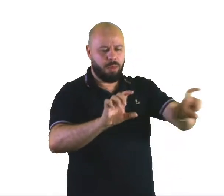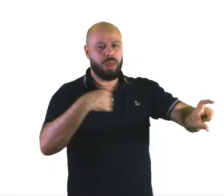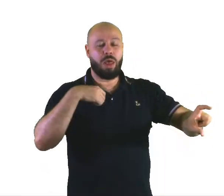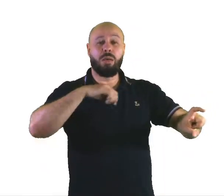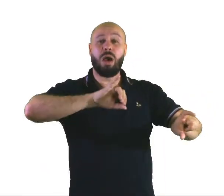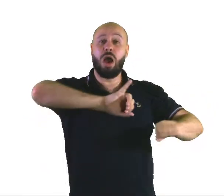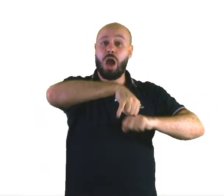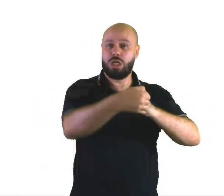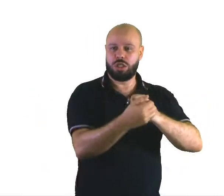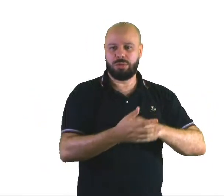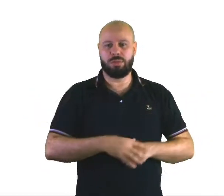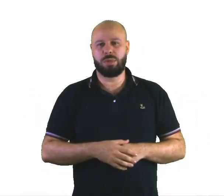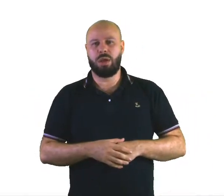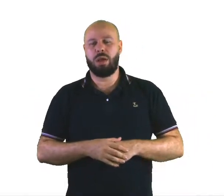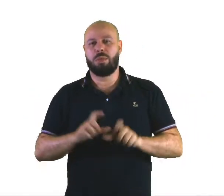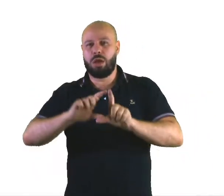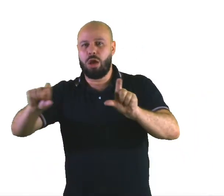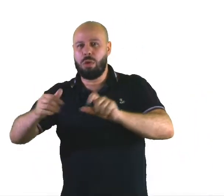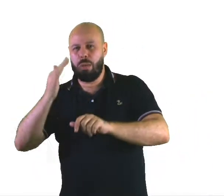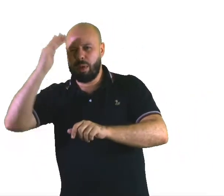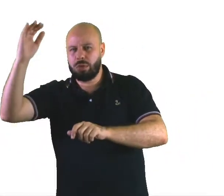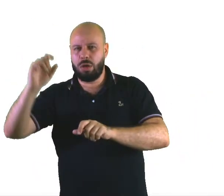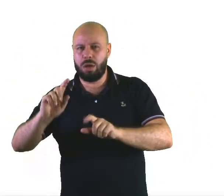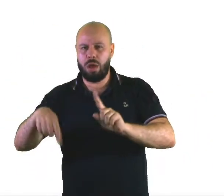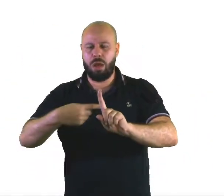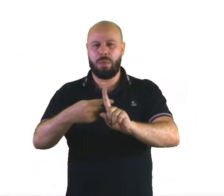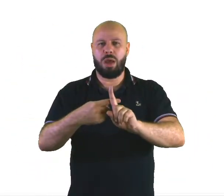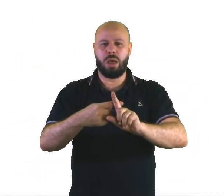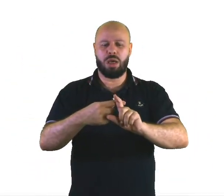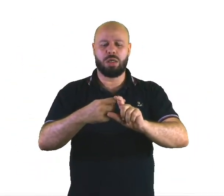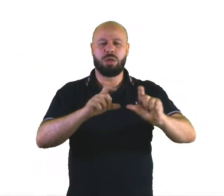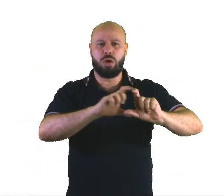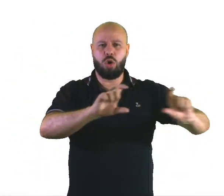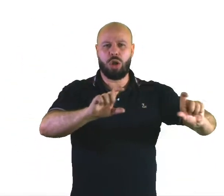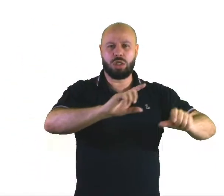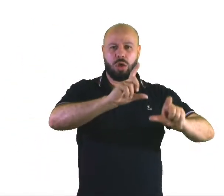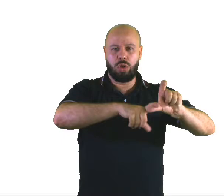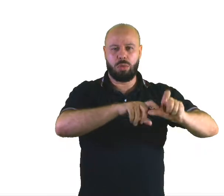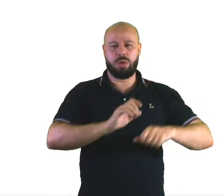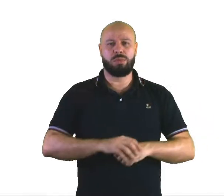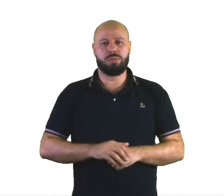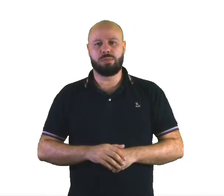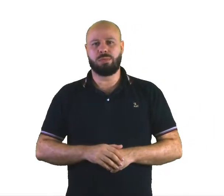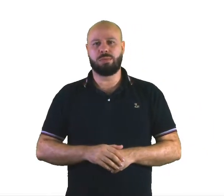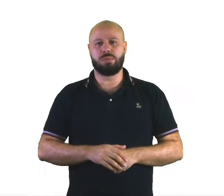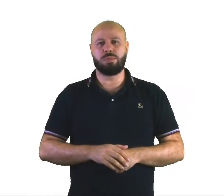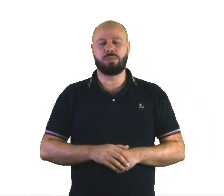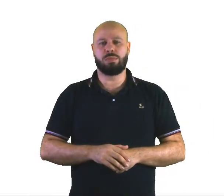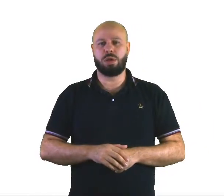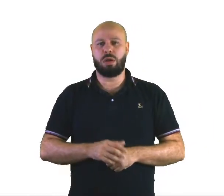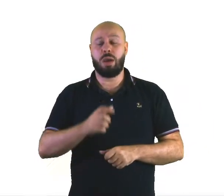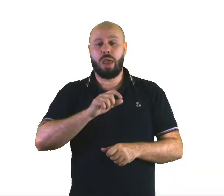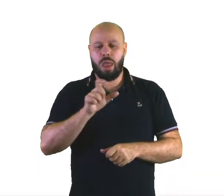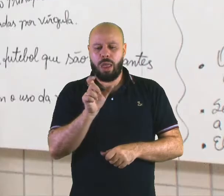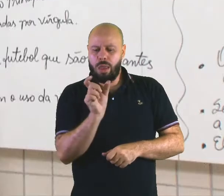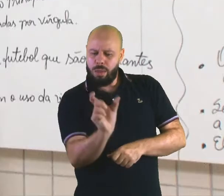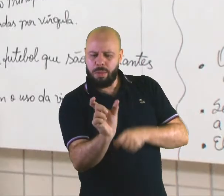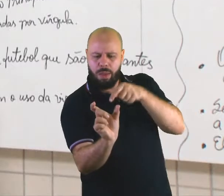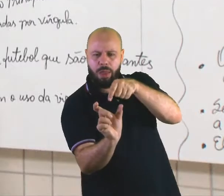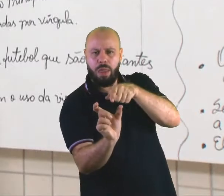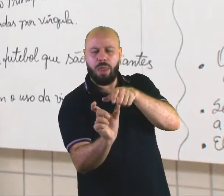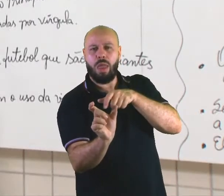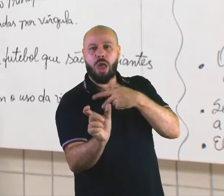adjetiva. Então, eu vou ter oração principal mais oração subordinada. Então, entre essa ligação, eu vou ter